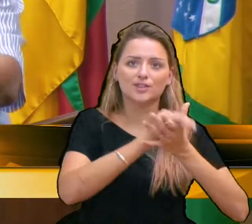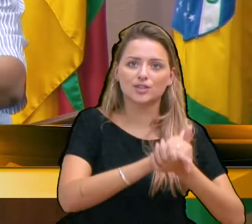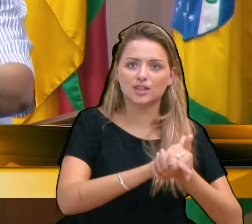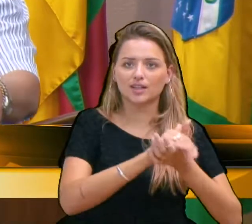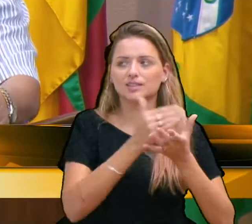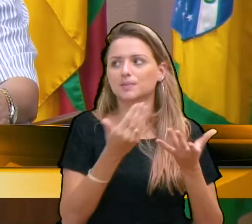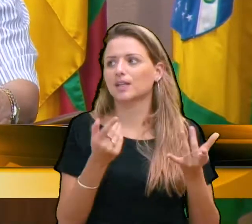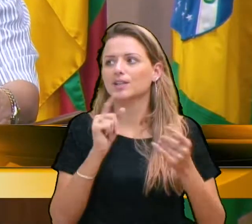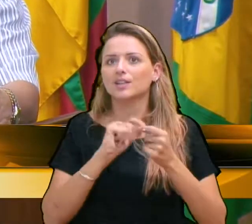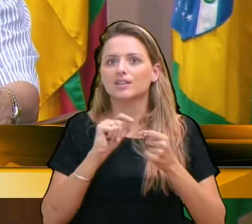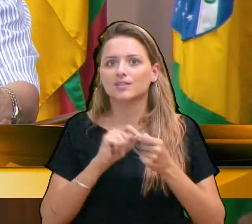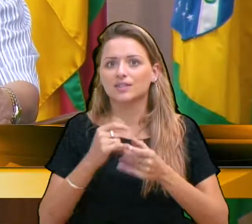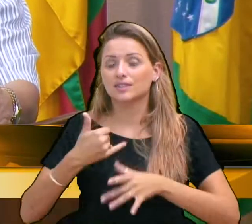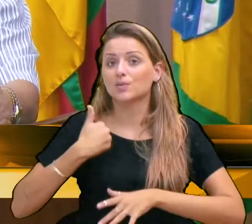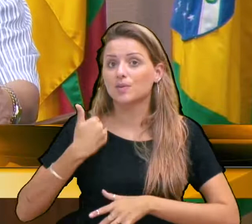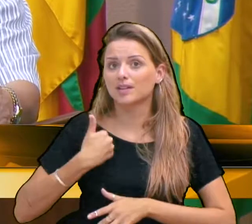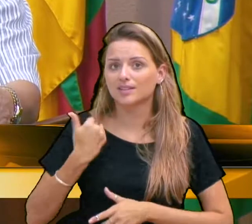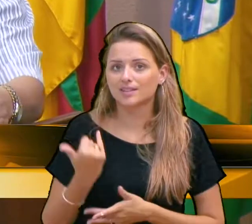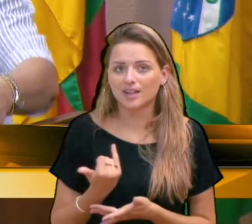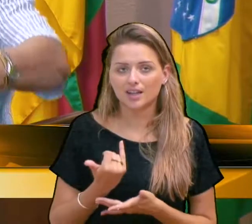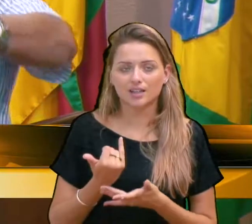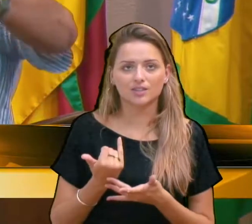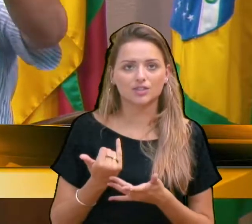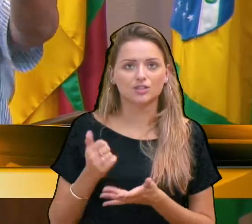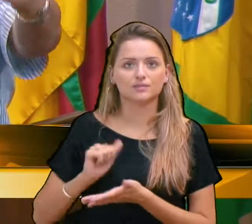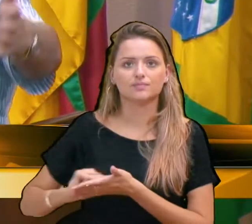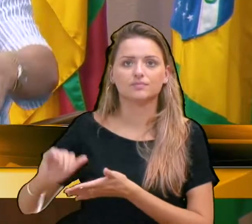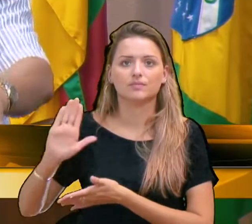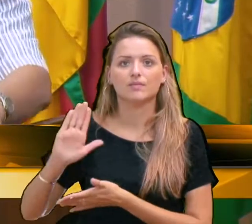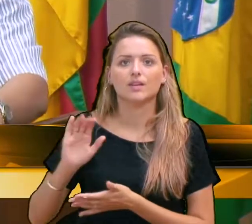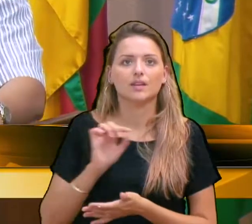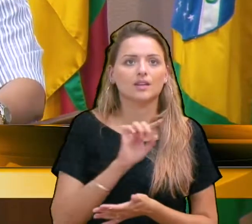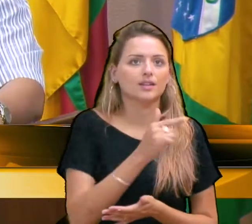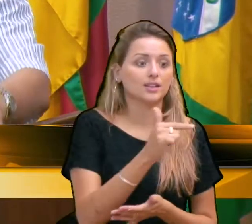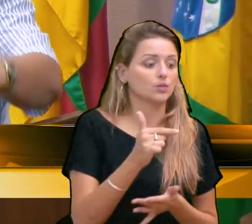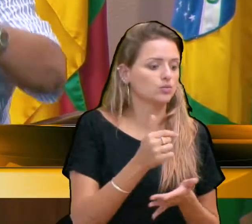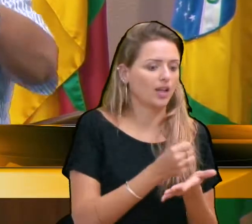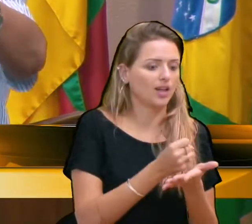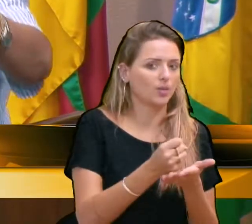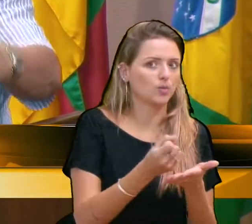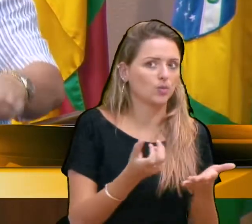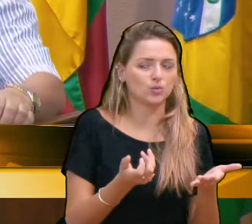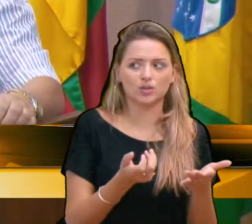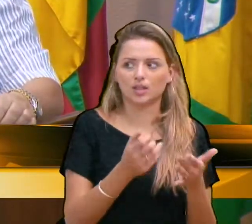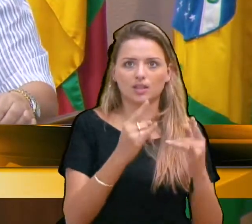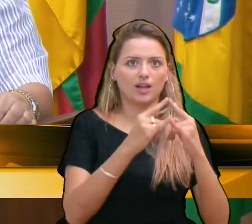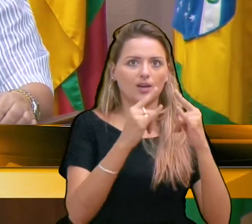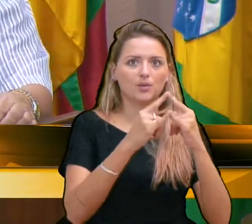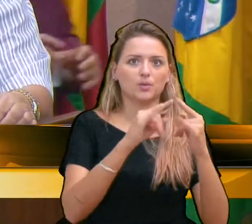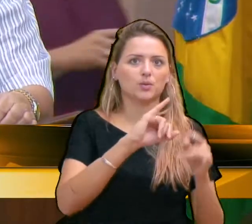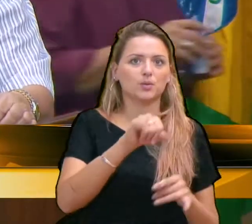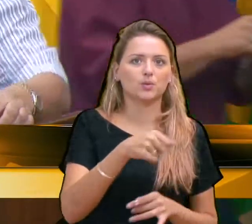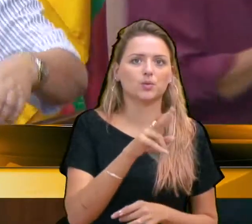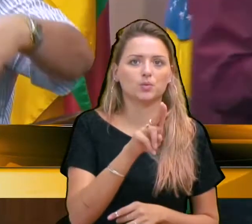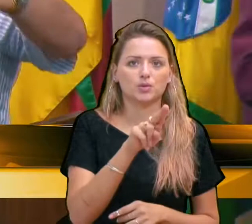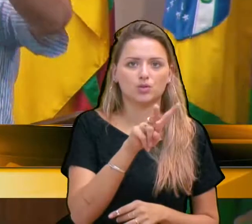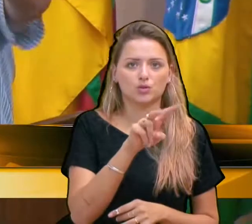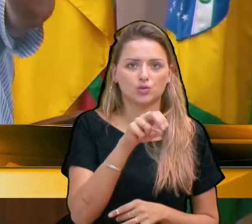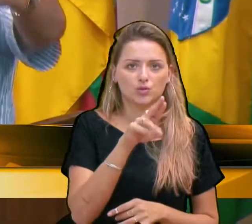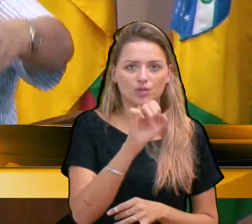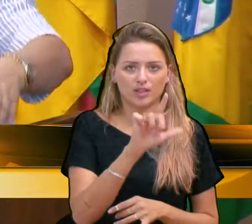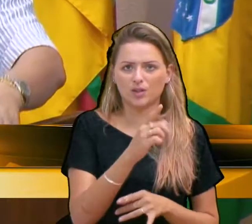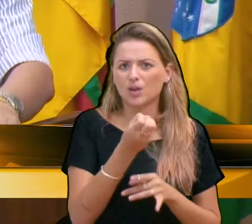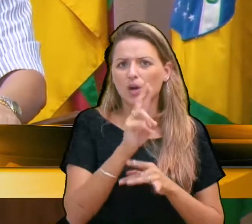um aniversário, uma, né? De líder, não tem condições de contratar um recreio da juventude, um clube juvenil, né? Ou